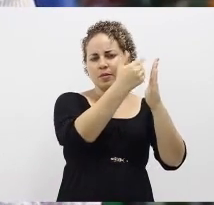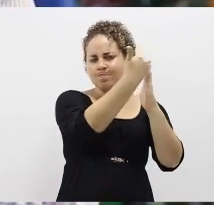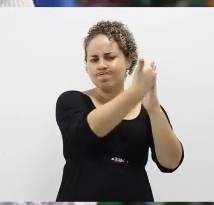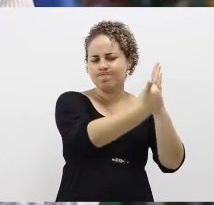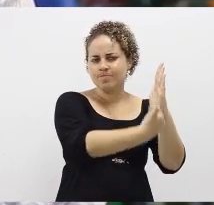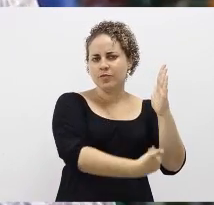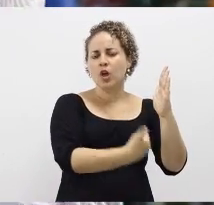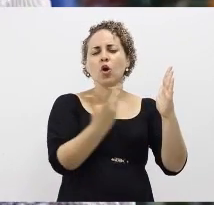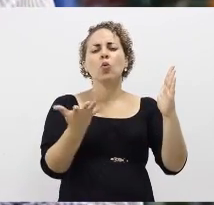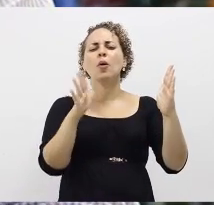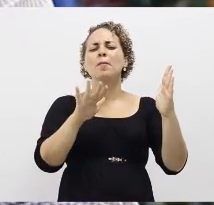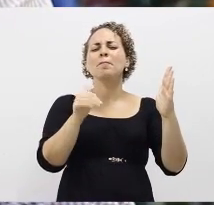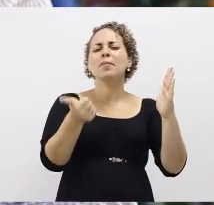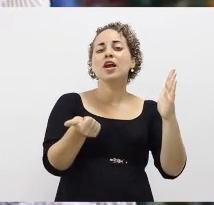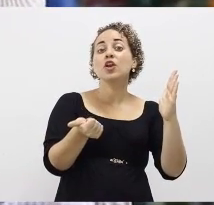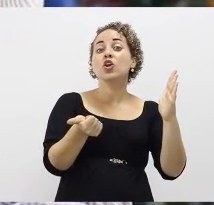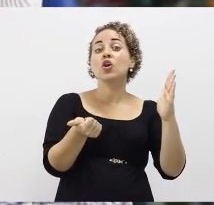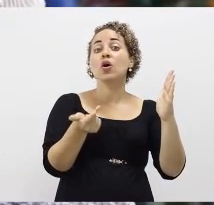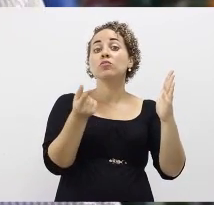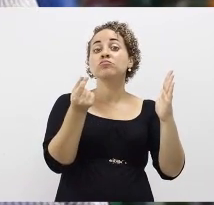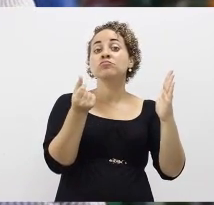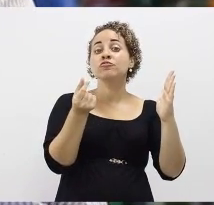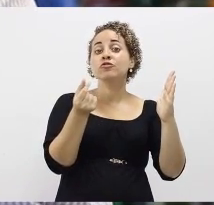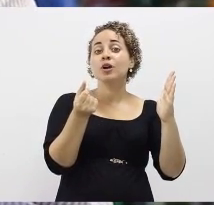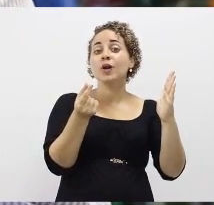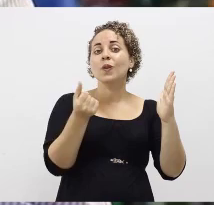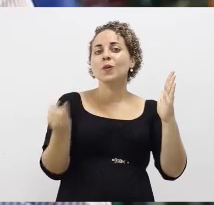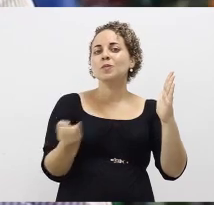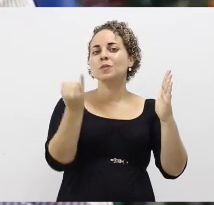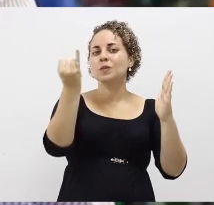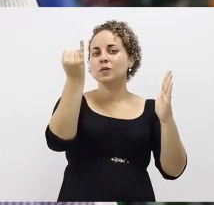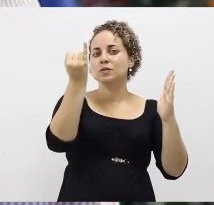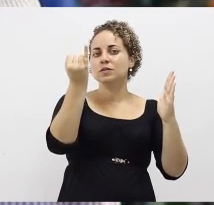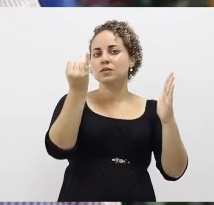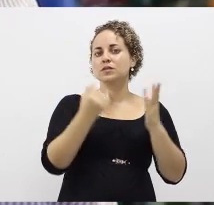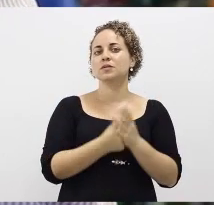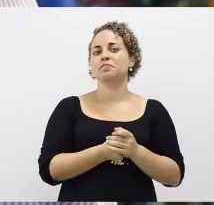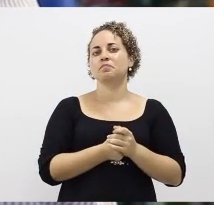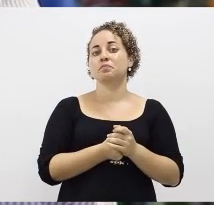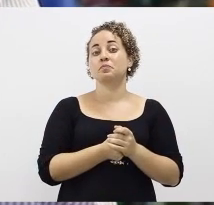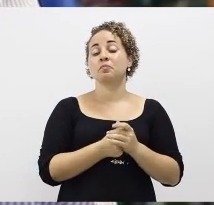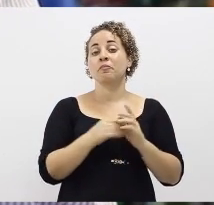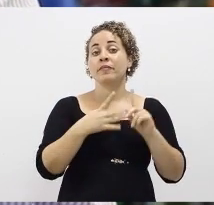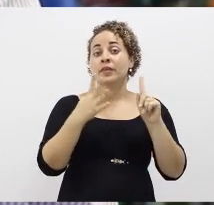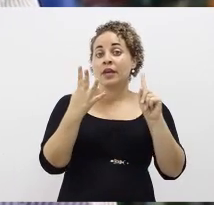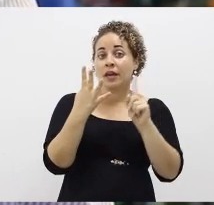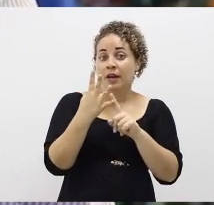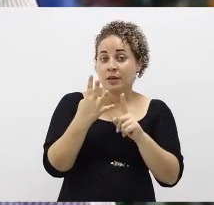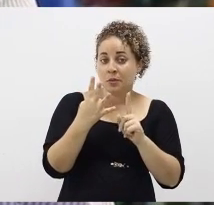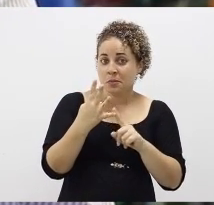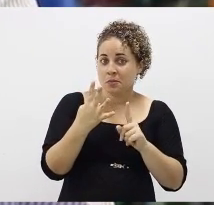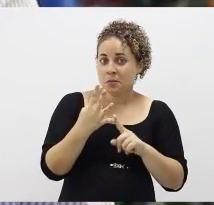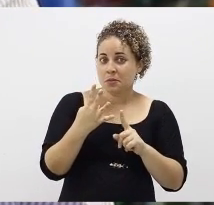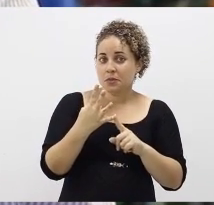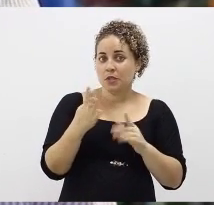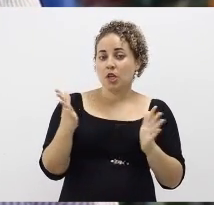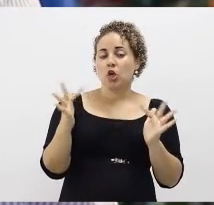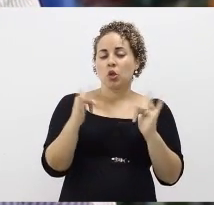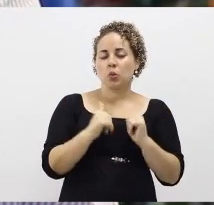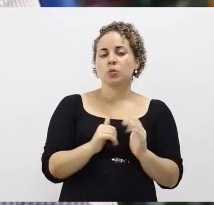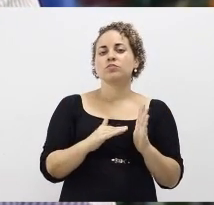é a que apresenta melhor custo-benefício para a empresa. E, finalmente, na quarta e última